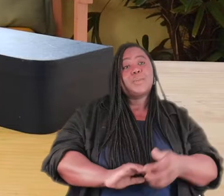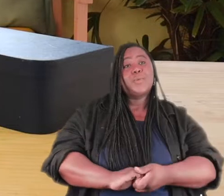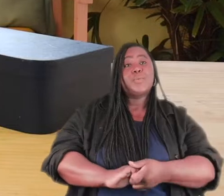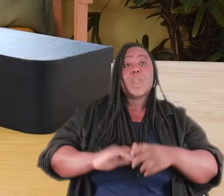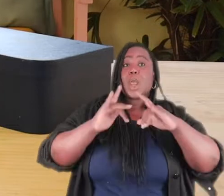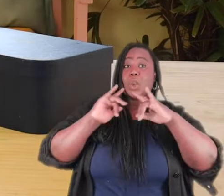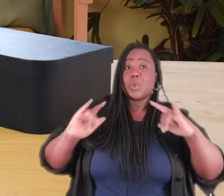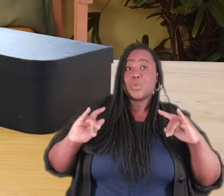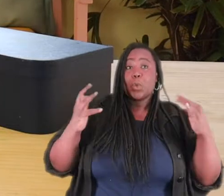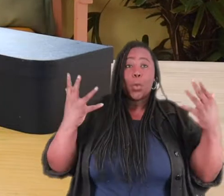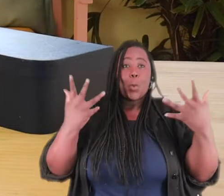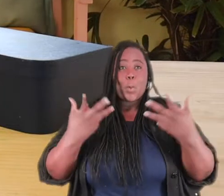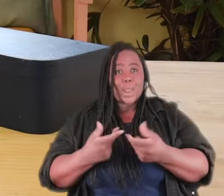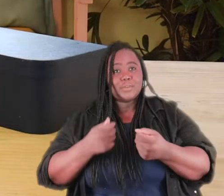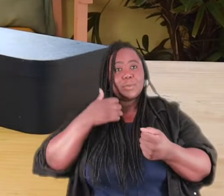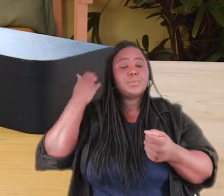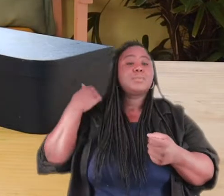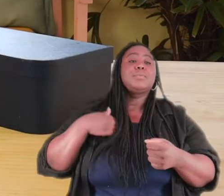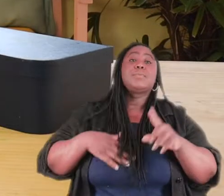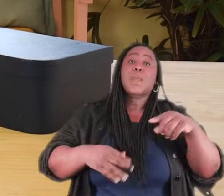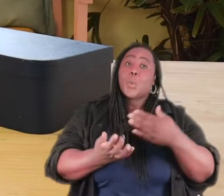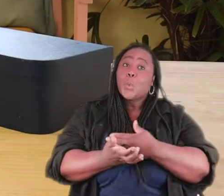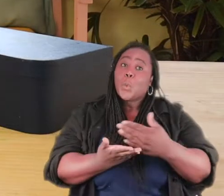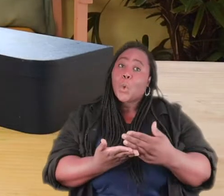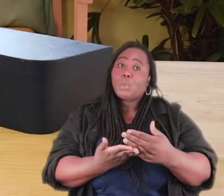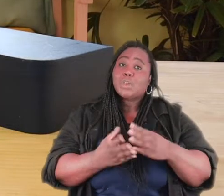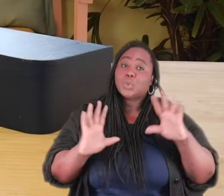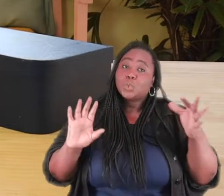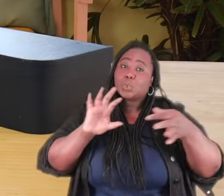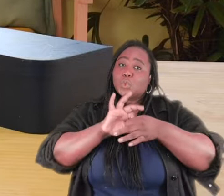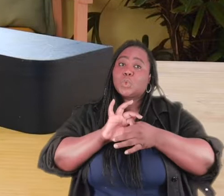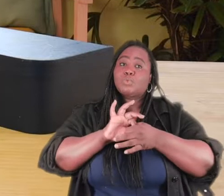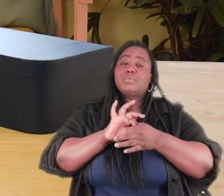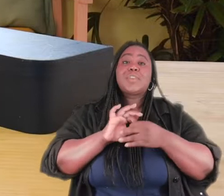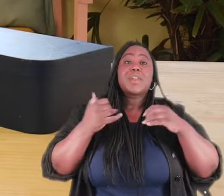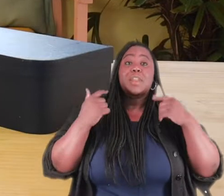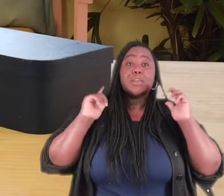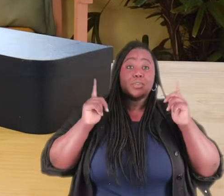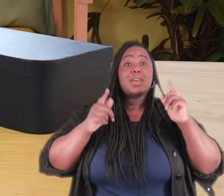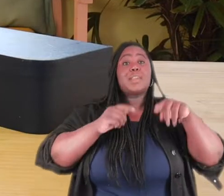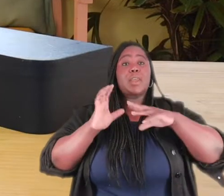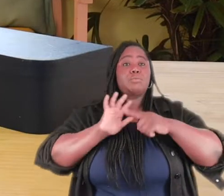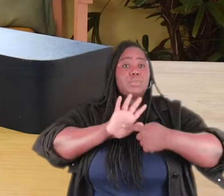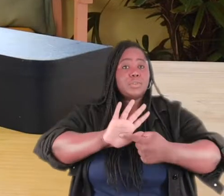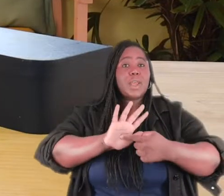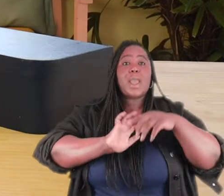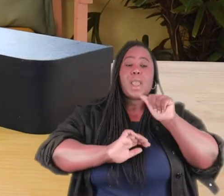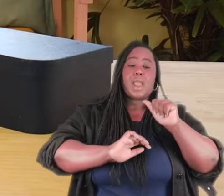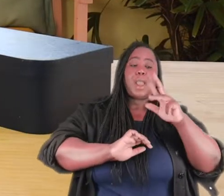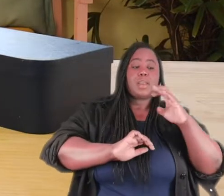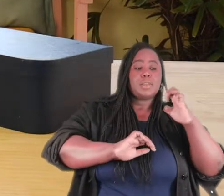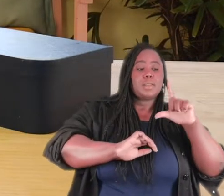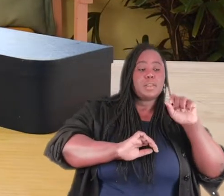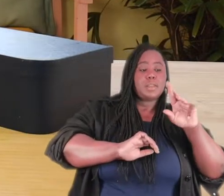O Circo Fantástico. Esta iniciativa integra o programa Diversão em Cena ArcelorMittal, considerado